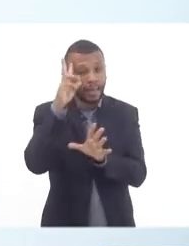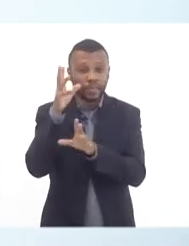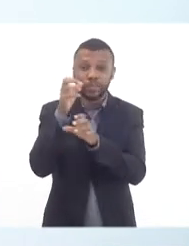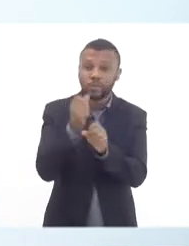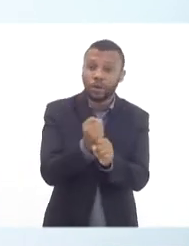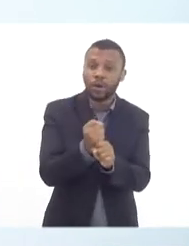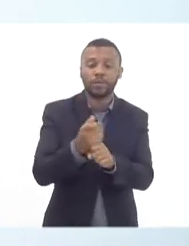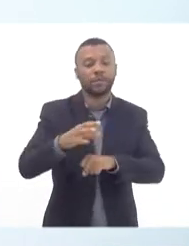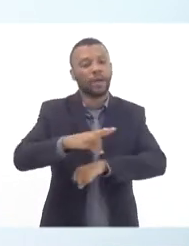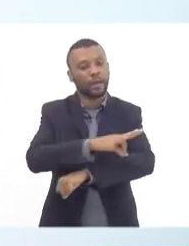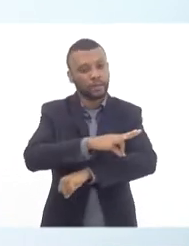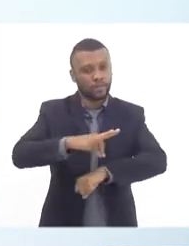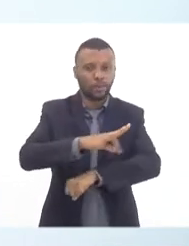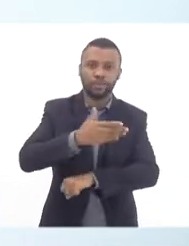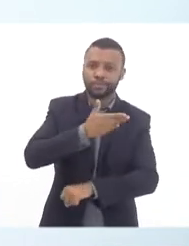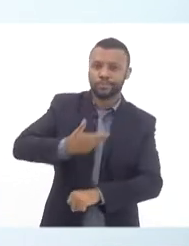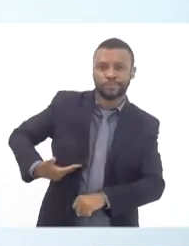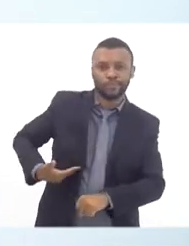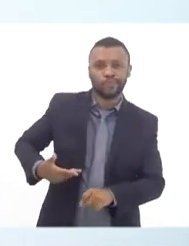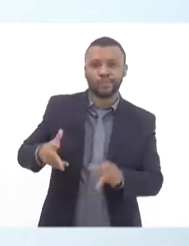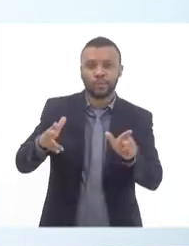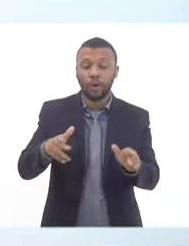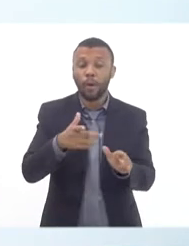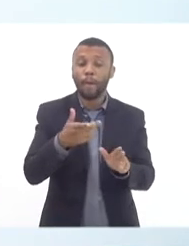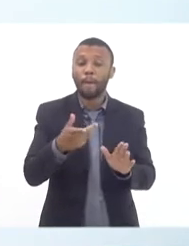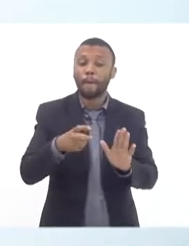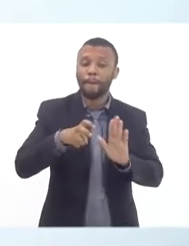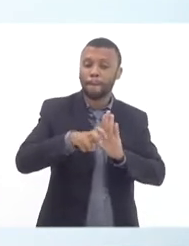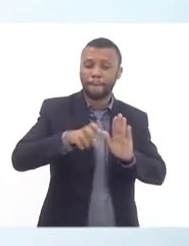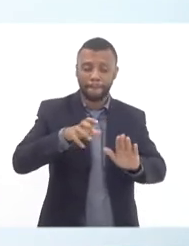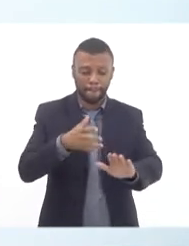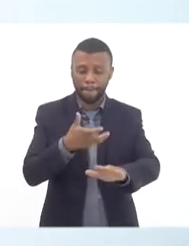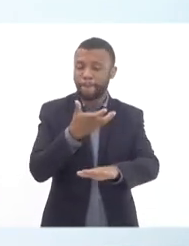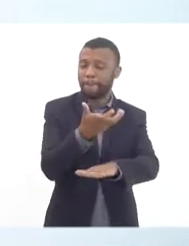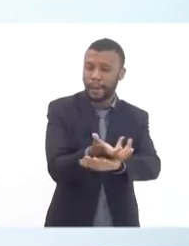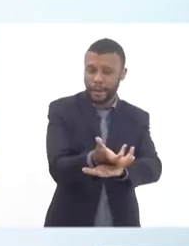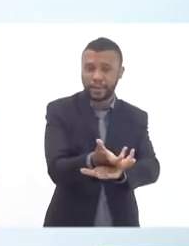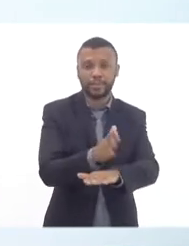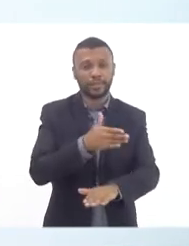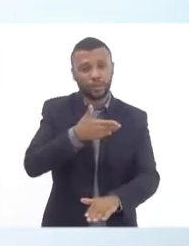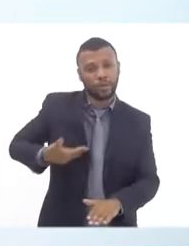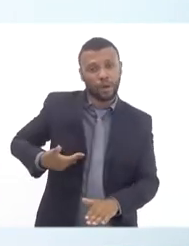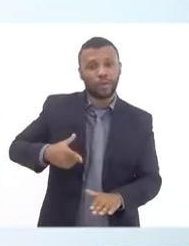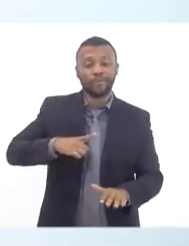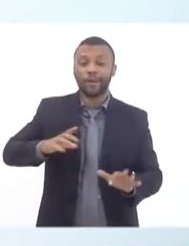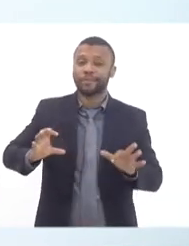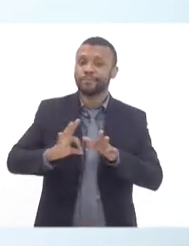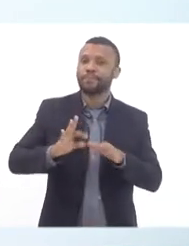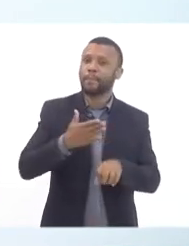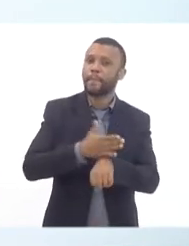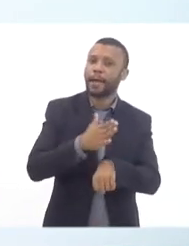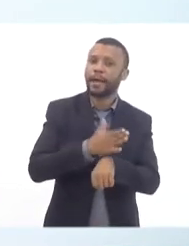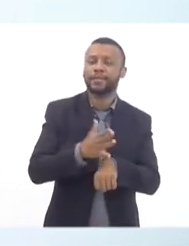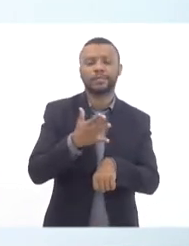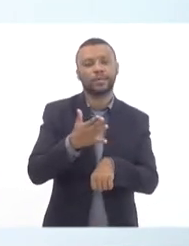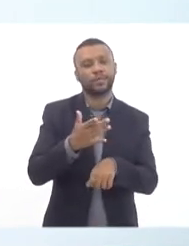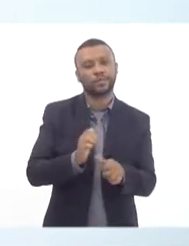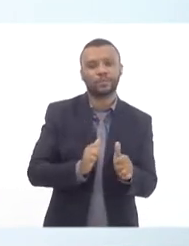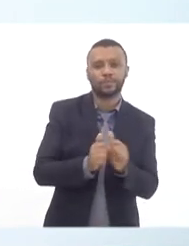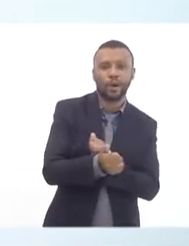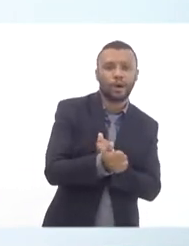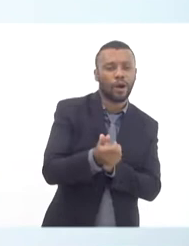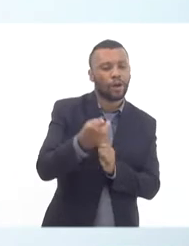do Estado, como Parque Estadual Fazenda, por meio de práticas culturais, esportivas e de